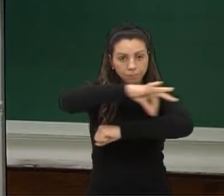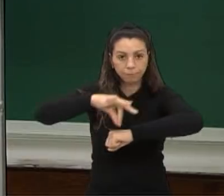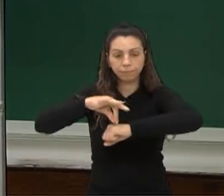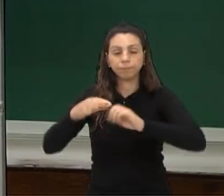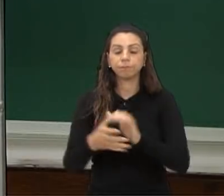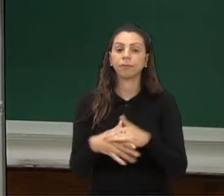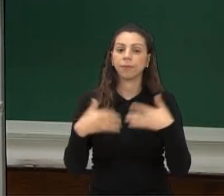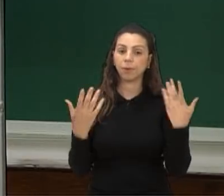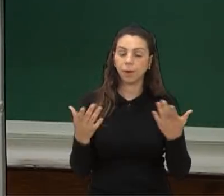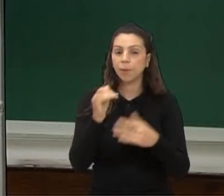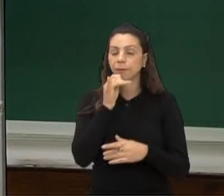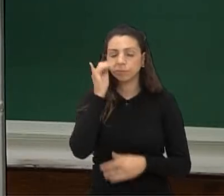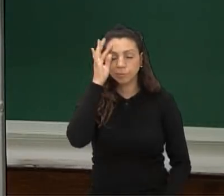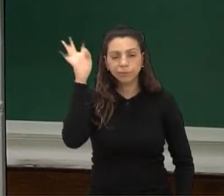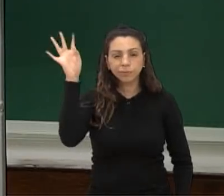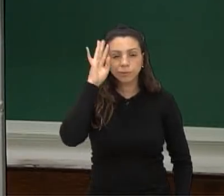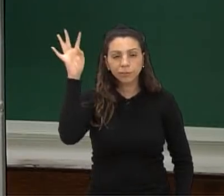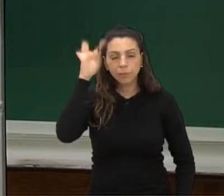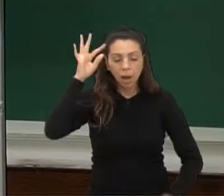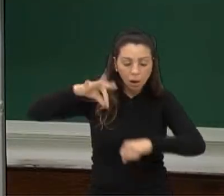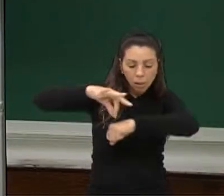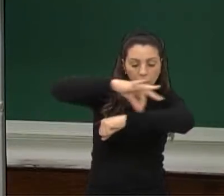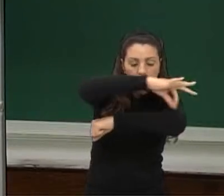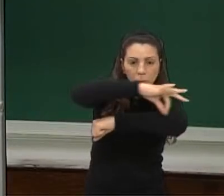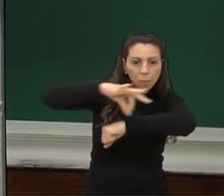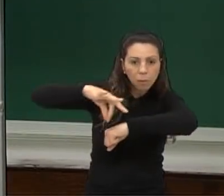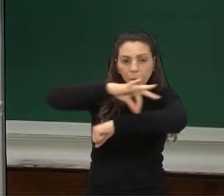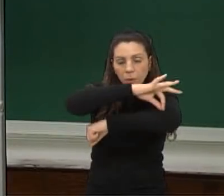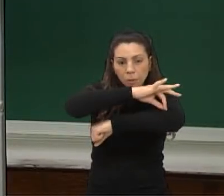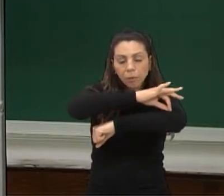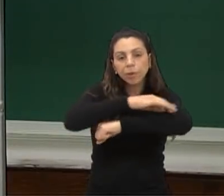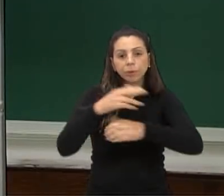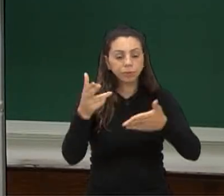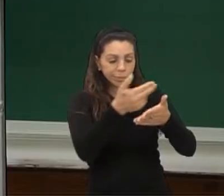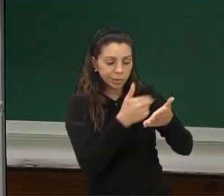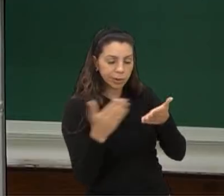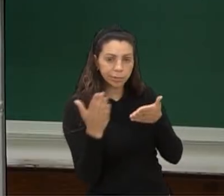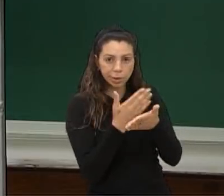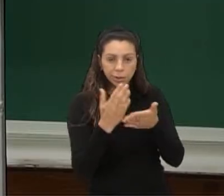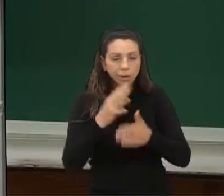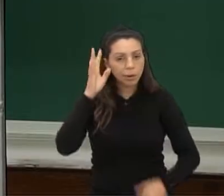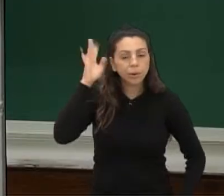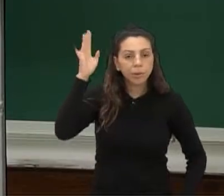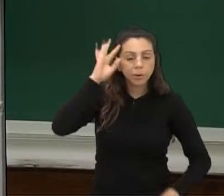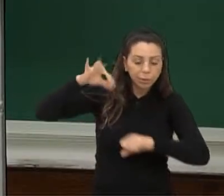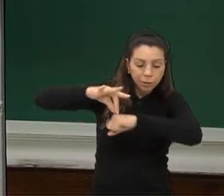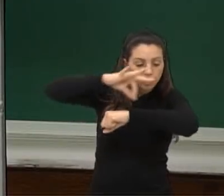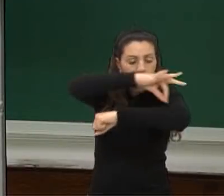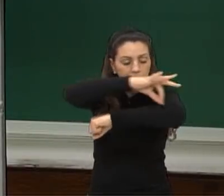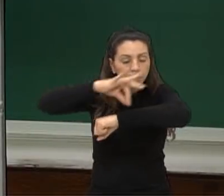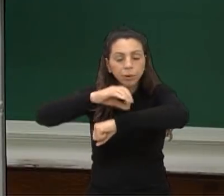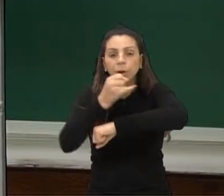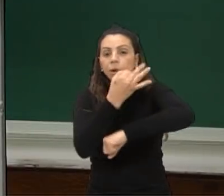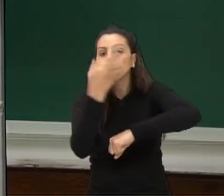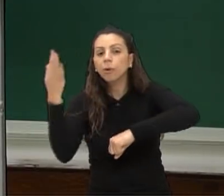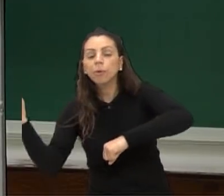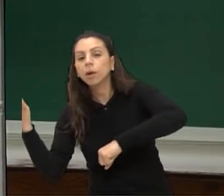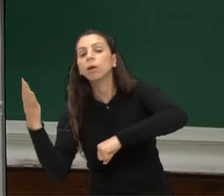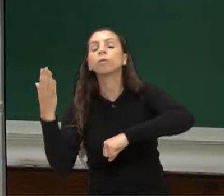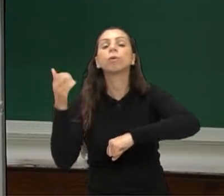total da avenida. Por meio de qual sentença matemática poderíamos obter em metros a